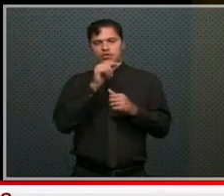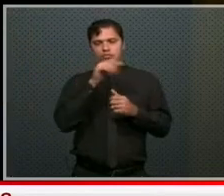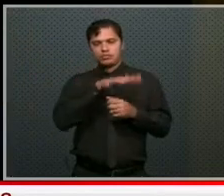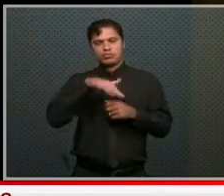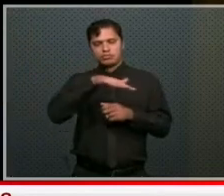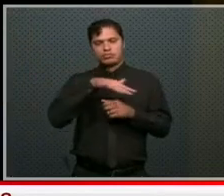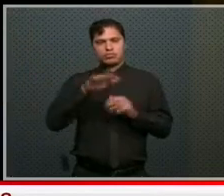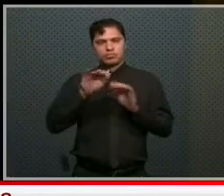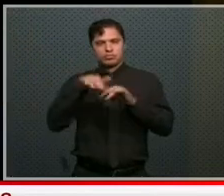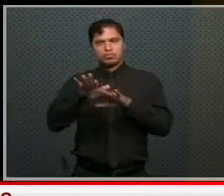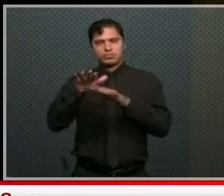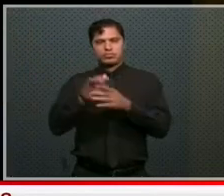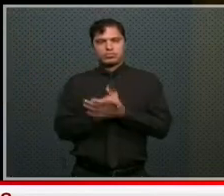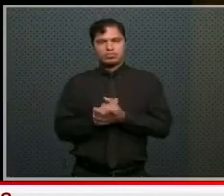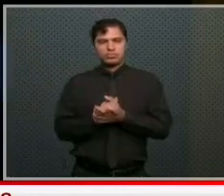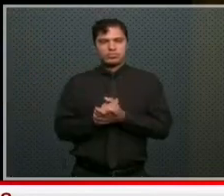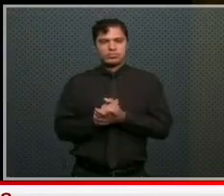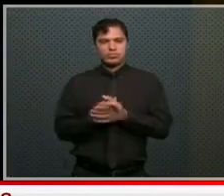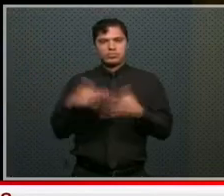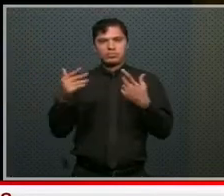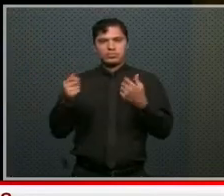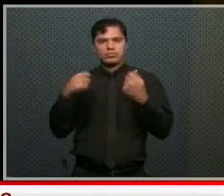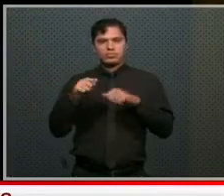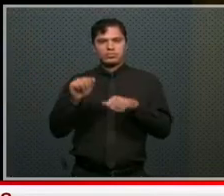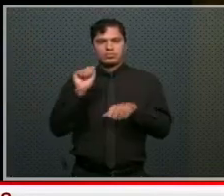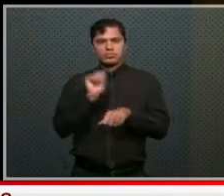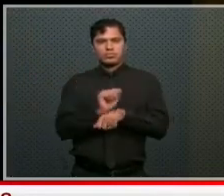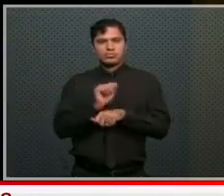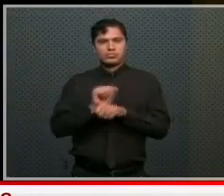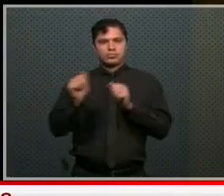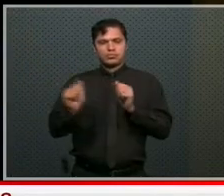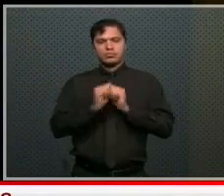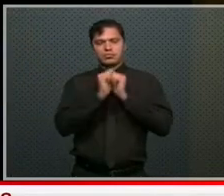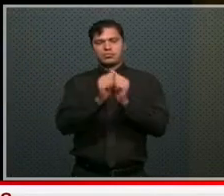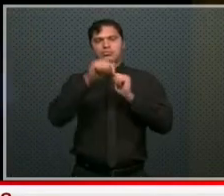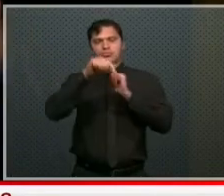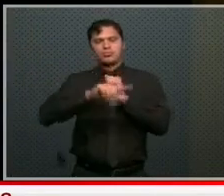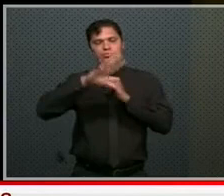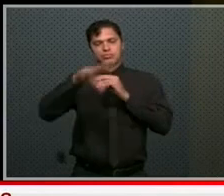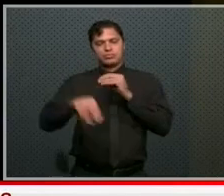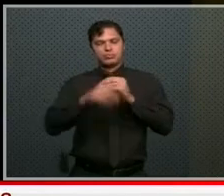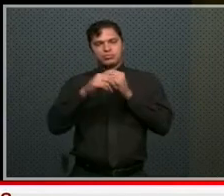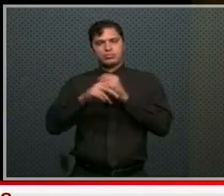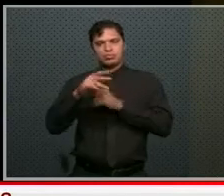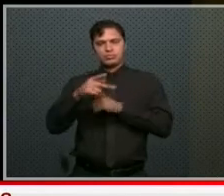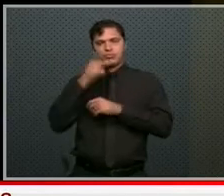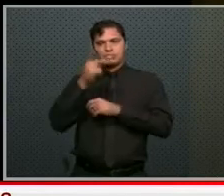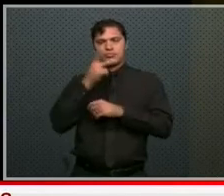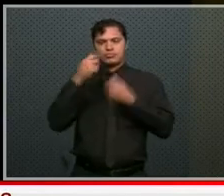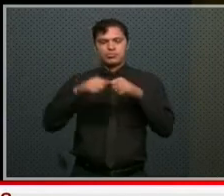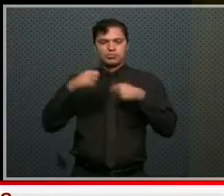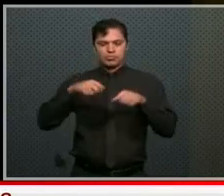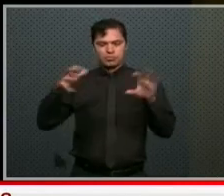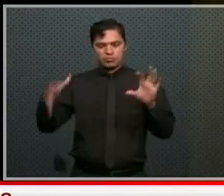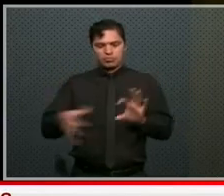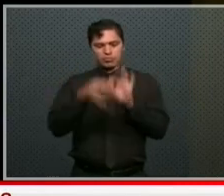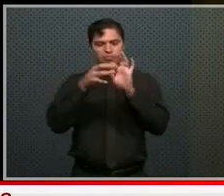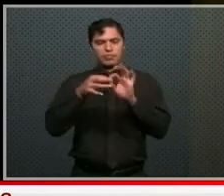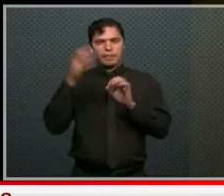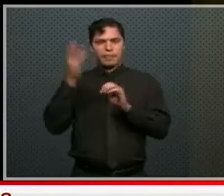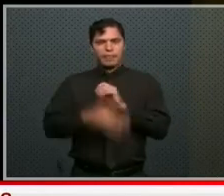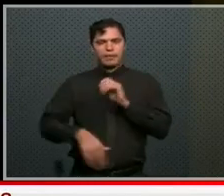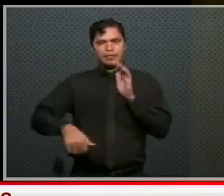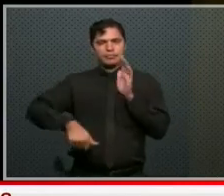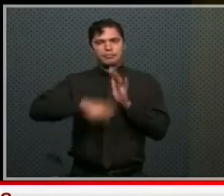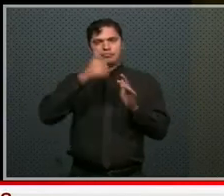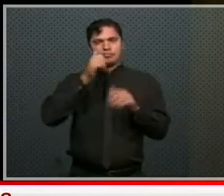discussávamos no braço E que nos juntarmos daquilo que é o queimar disse nós temos que ser parceiro nós vamos ser o